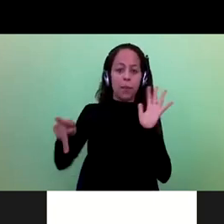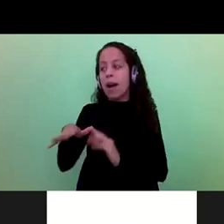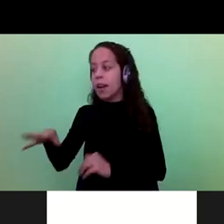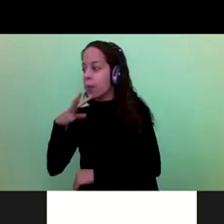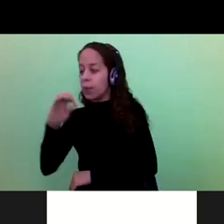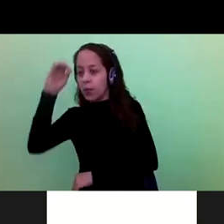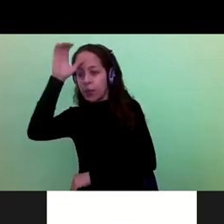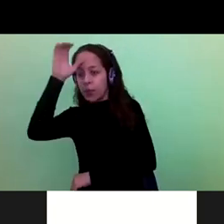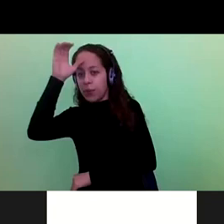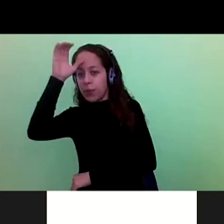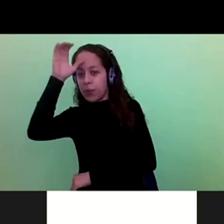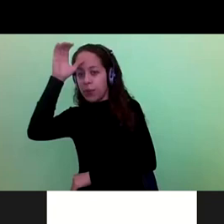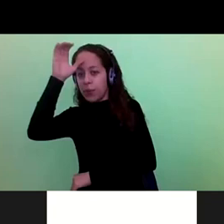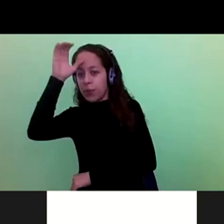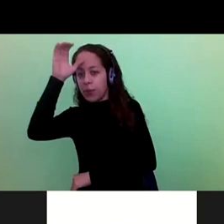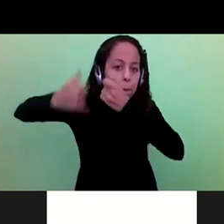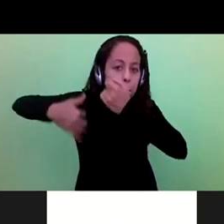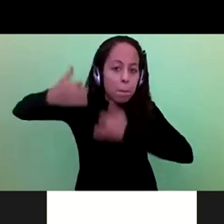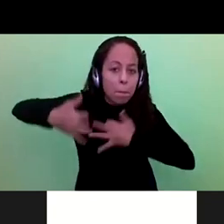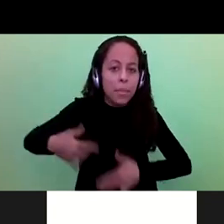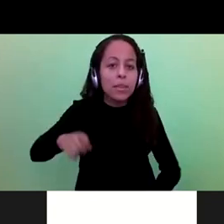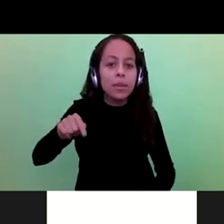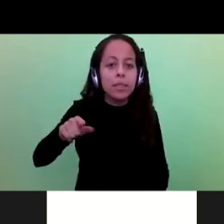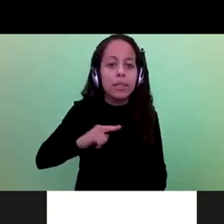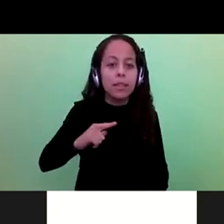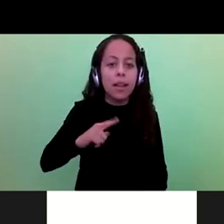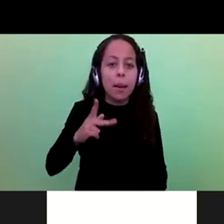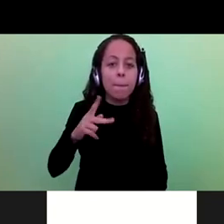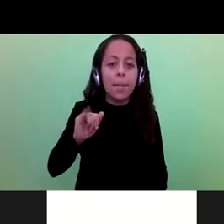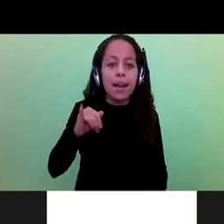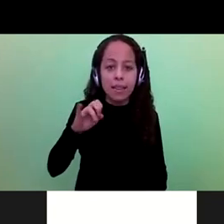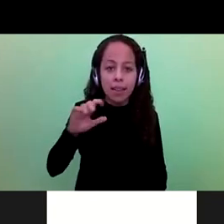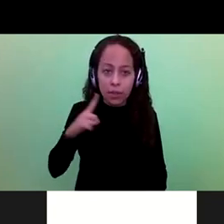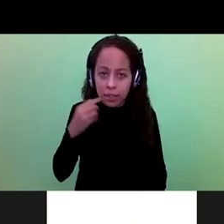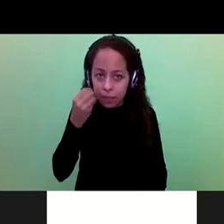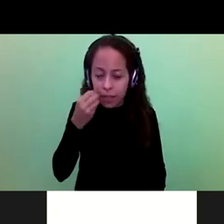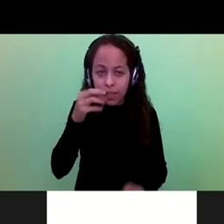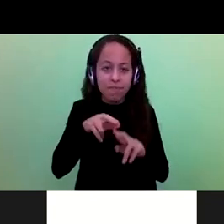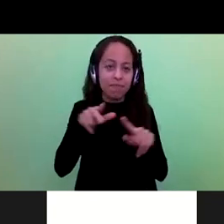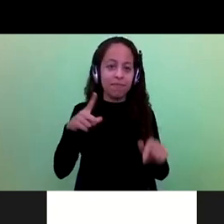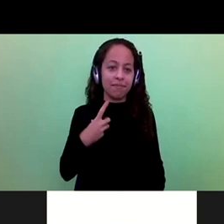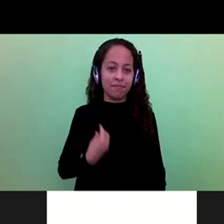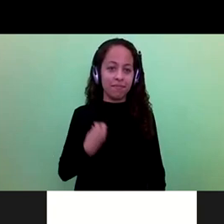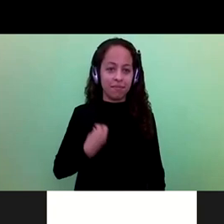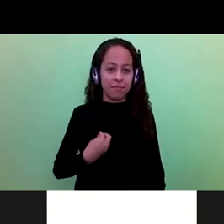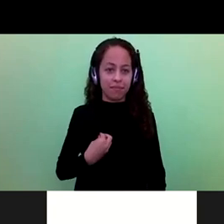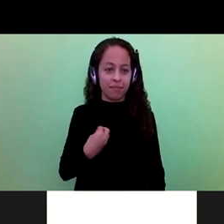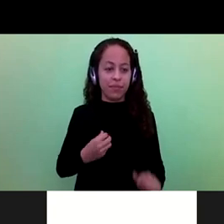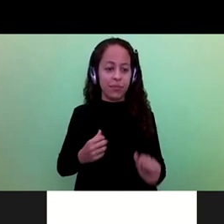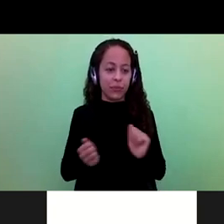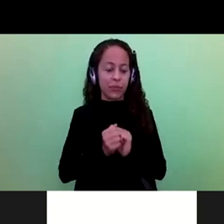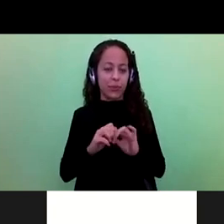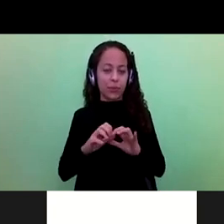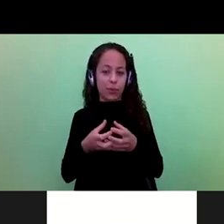conhecimento, exposições das várias práticas, né, que são acompanhadas pela Assessoria